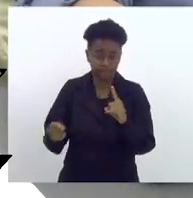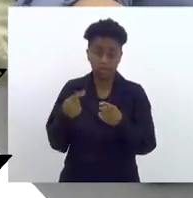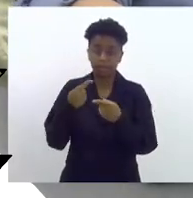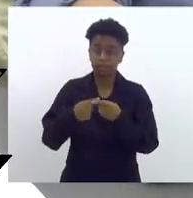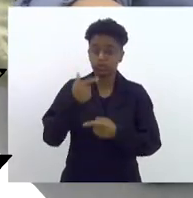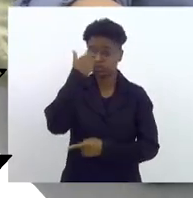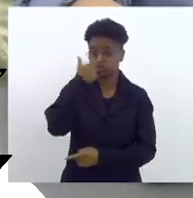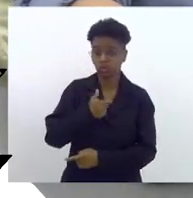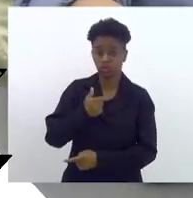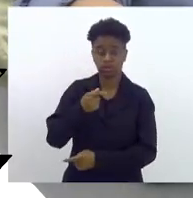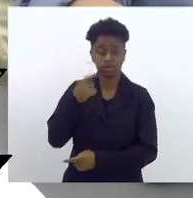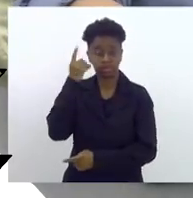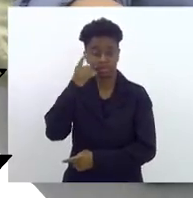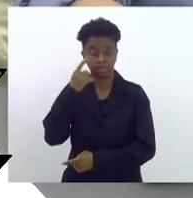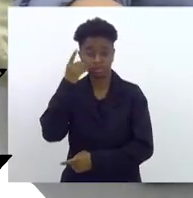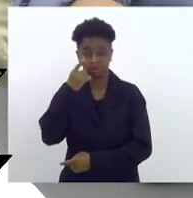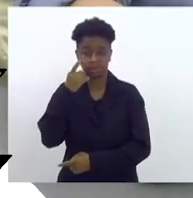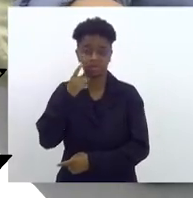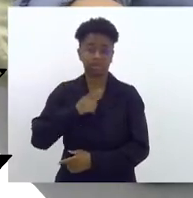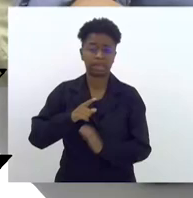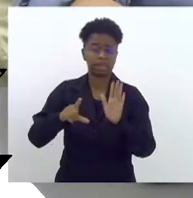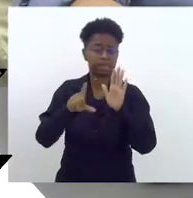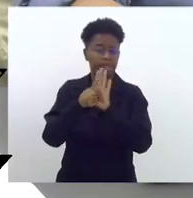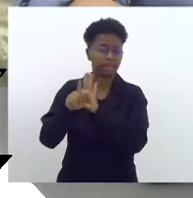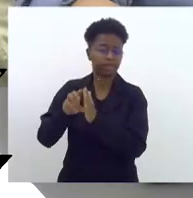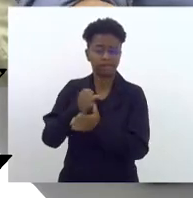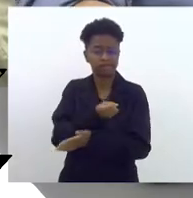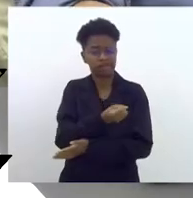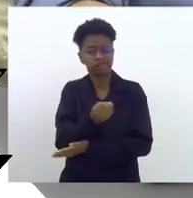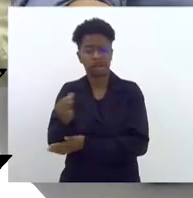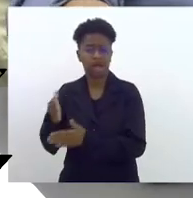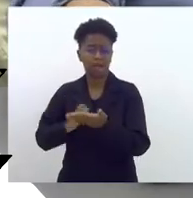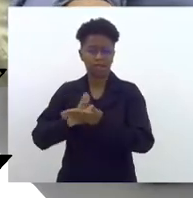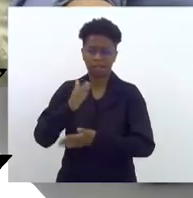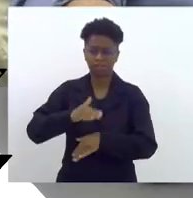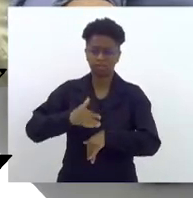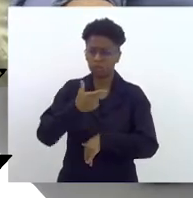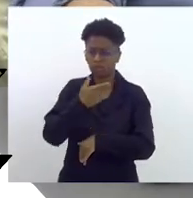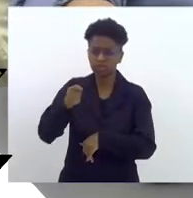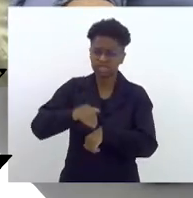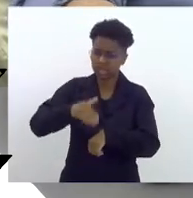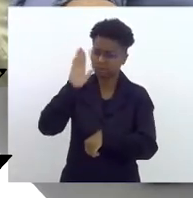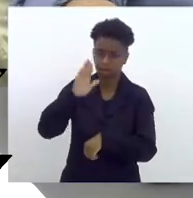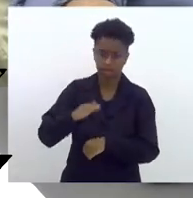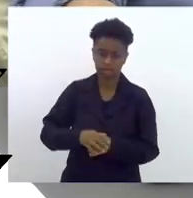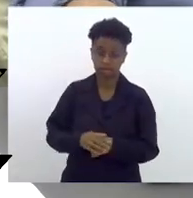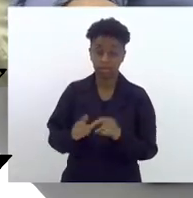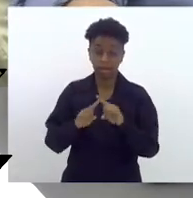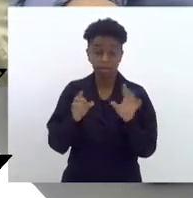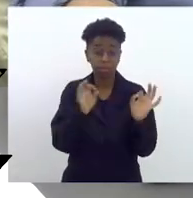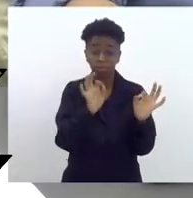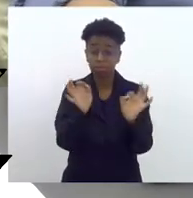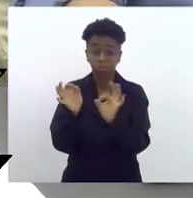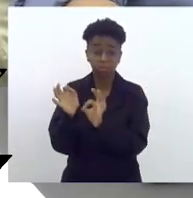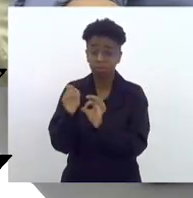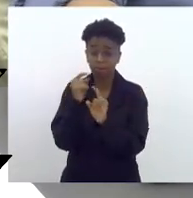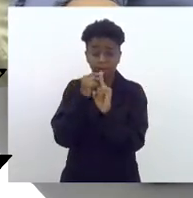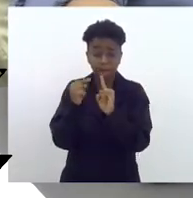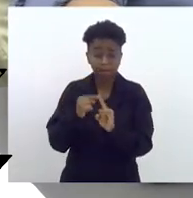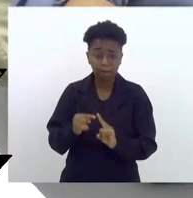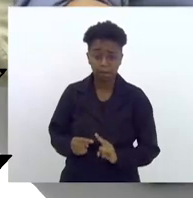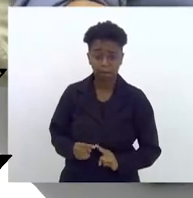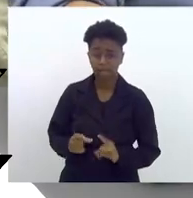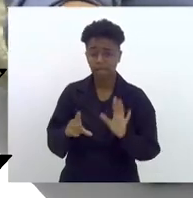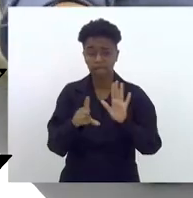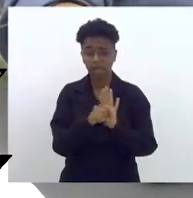sou Deputado marleilson aqui aprovado ali não sei quantos anos mais de 200 nenhuma delas foi de revogar uma lei